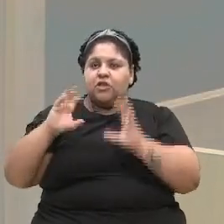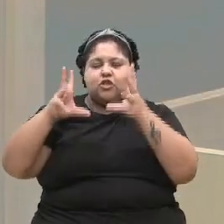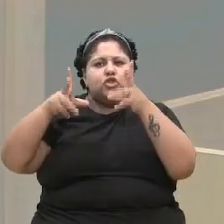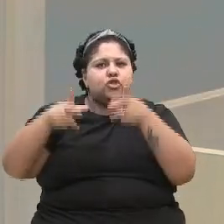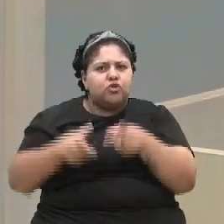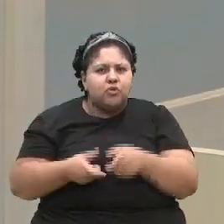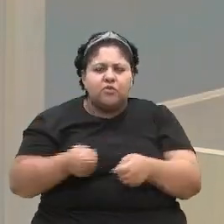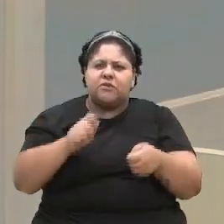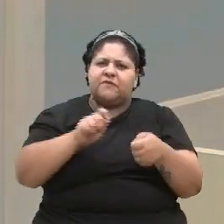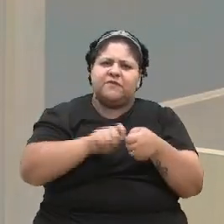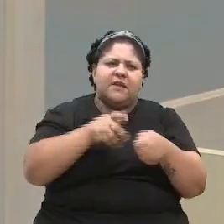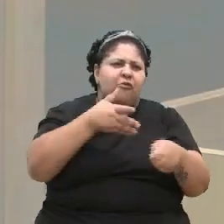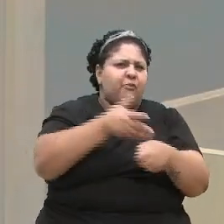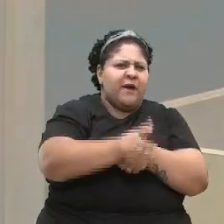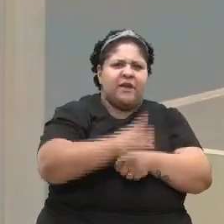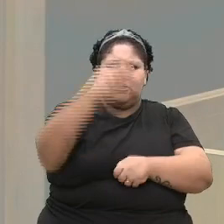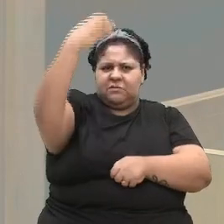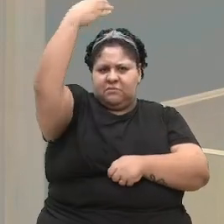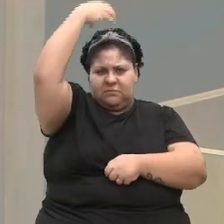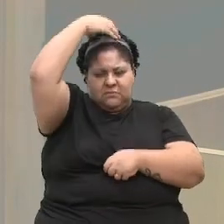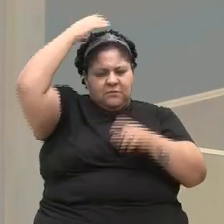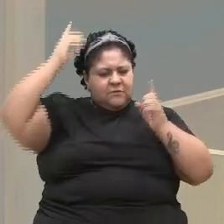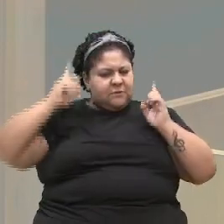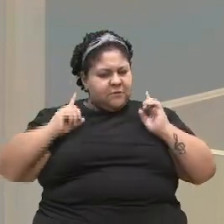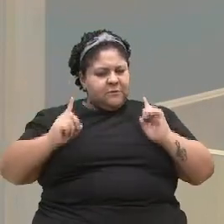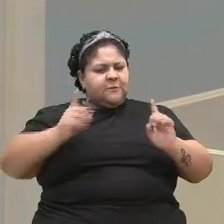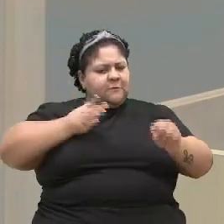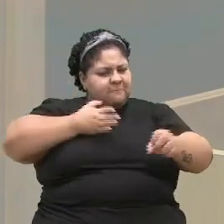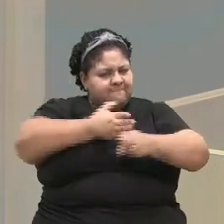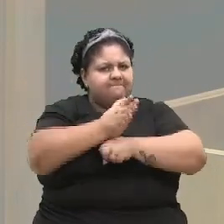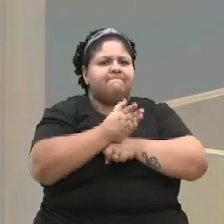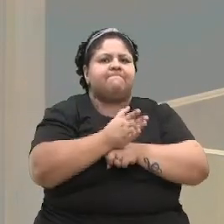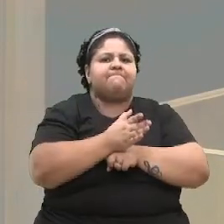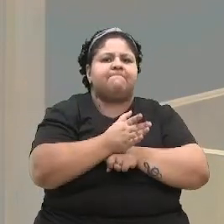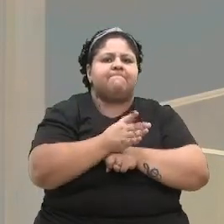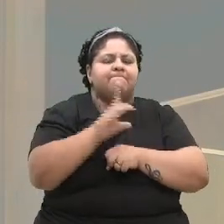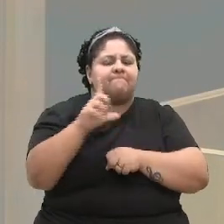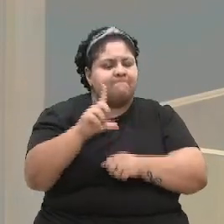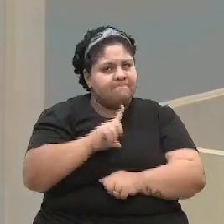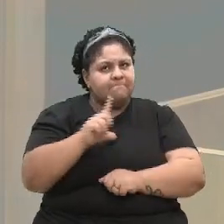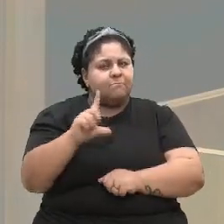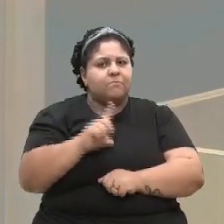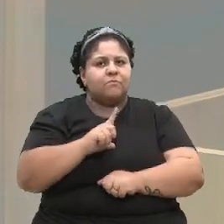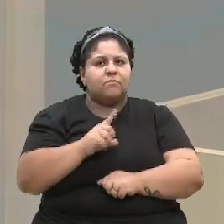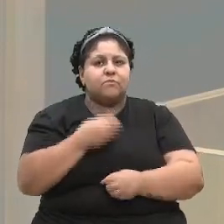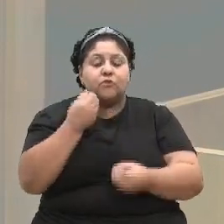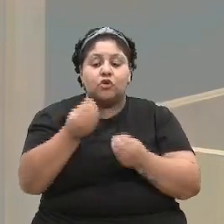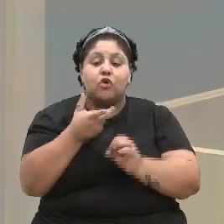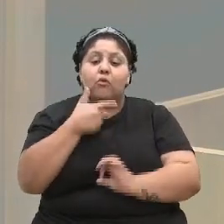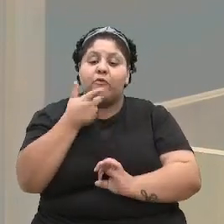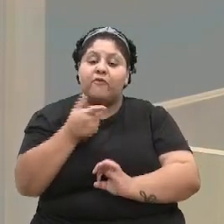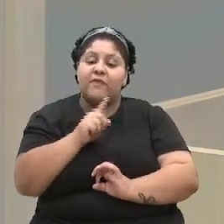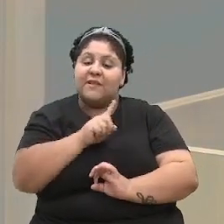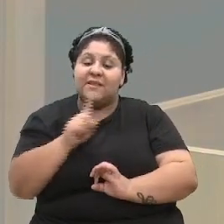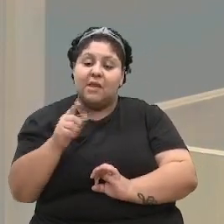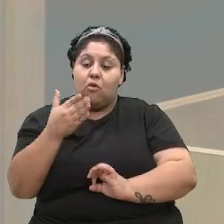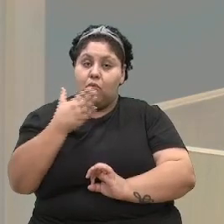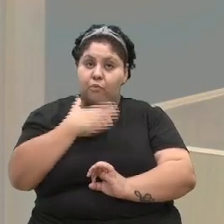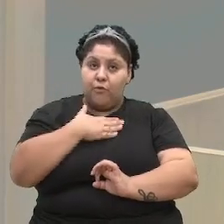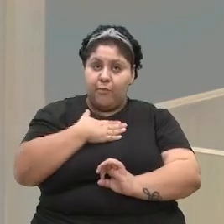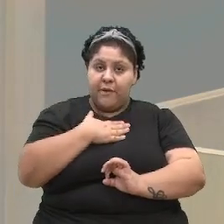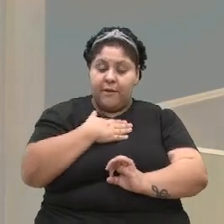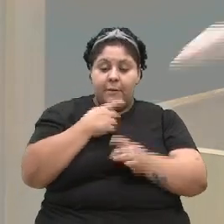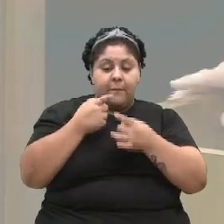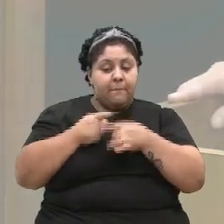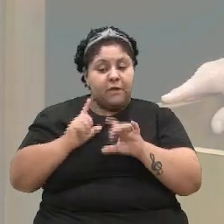soberanas, pela participação e por terem proporcionado, como foi dito, não só por mim, mas